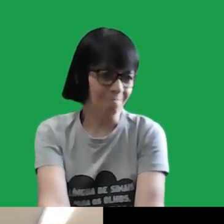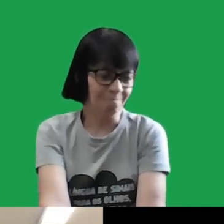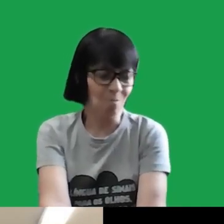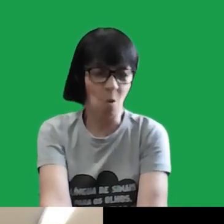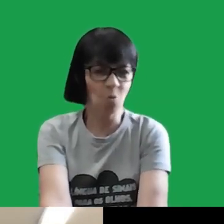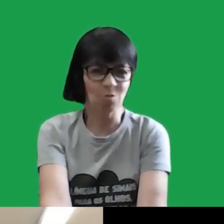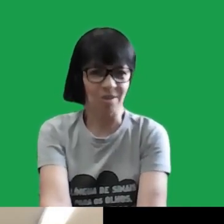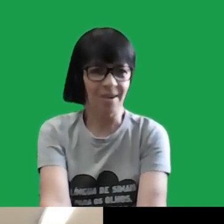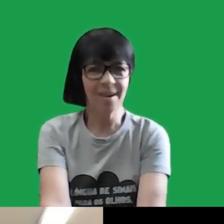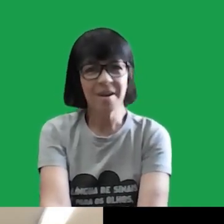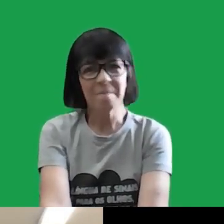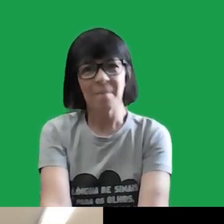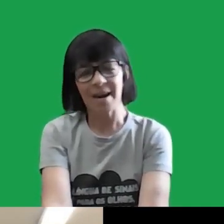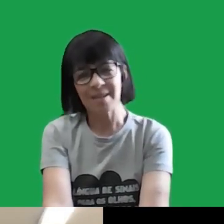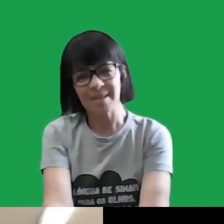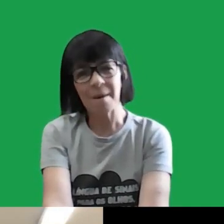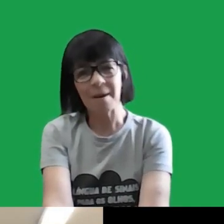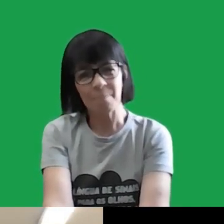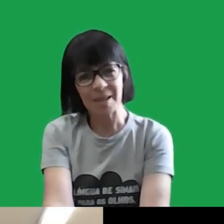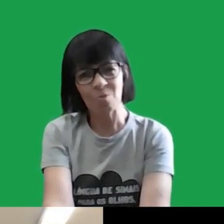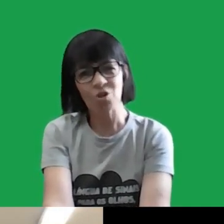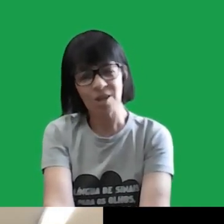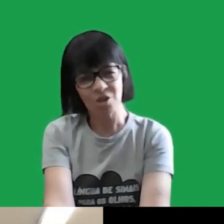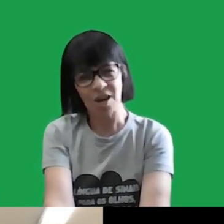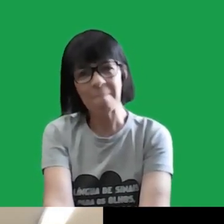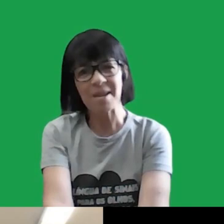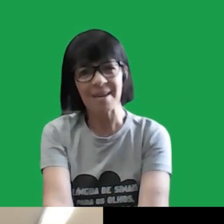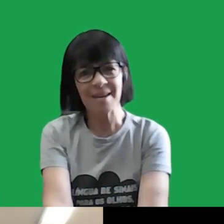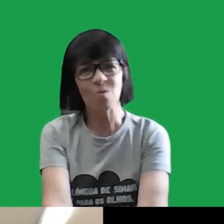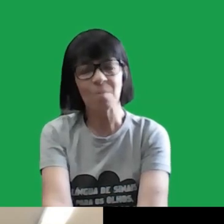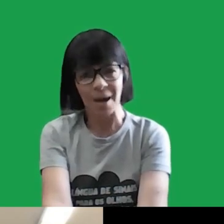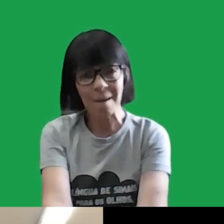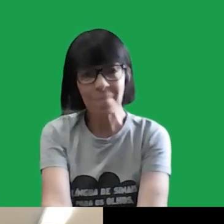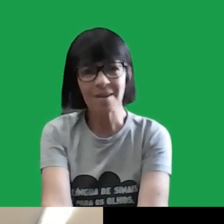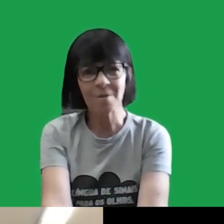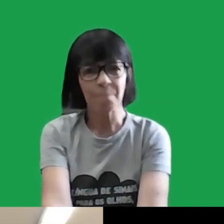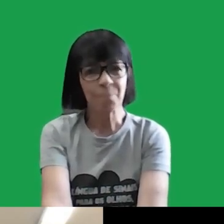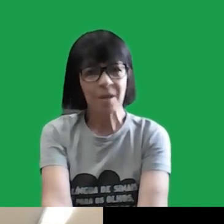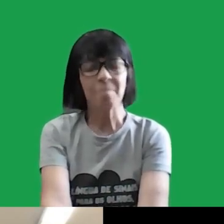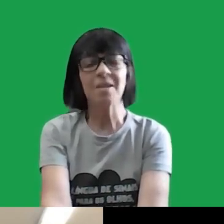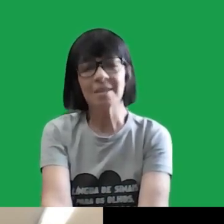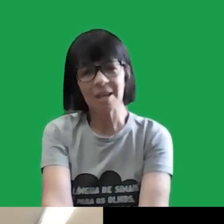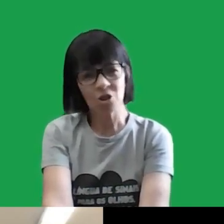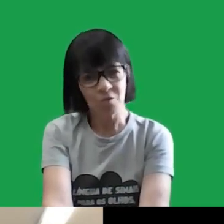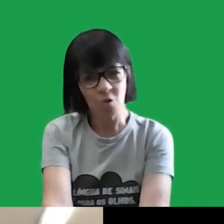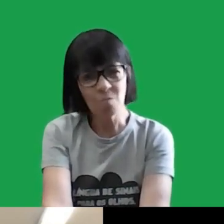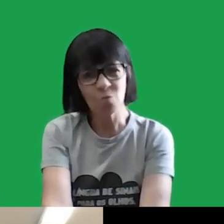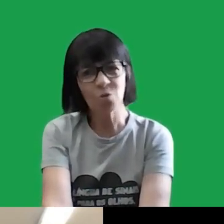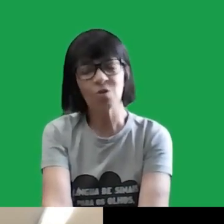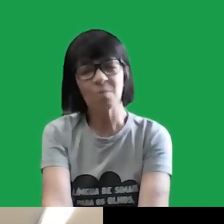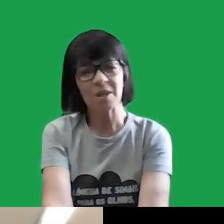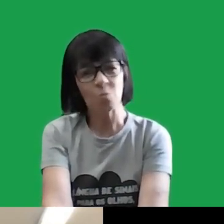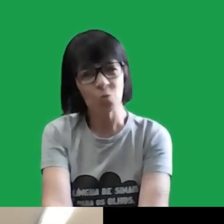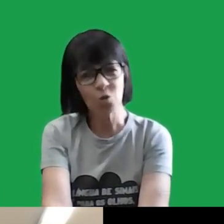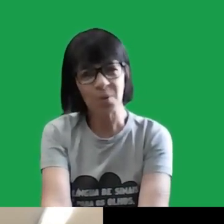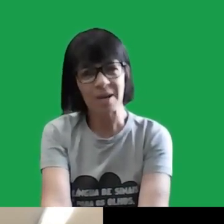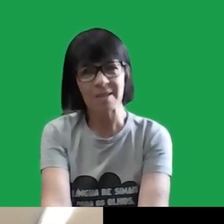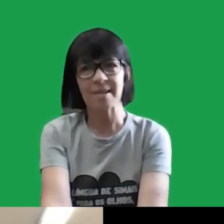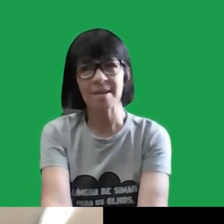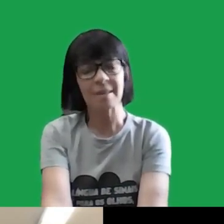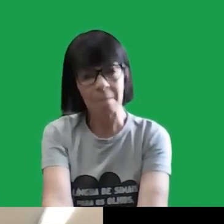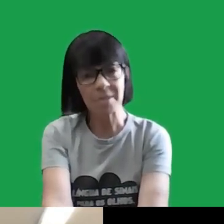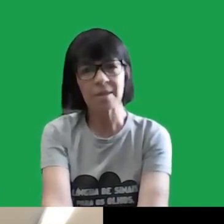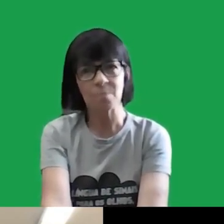um monte, mas a pedagogia já bilíngue, para mim, me incentivou muito, me deu